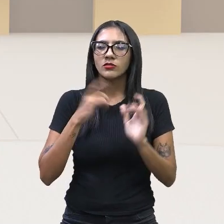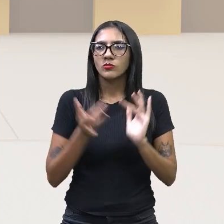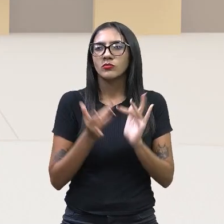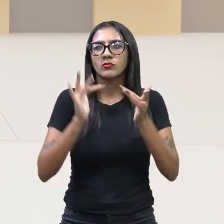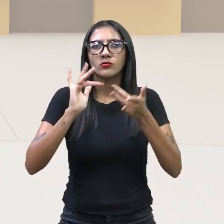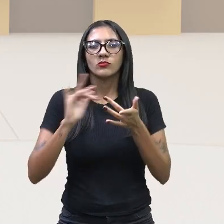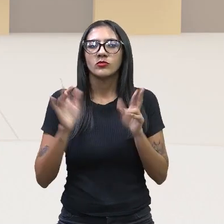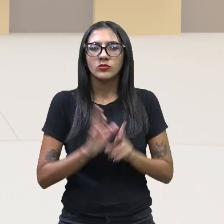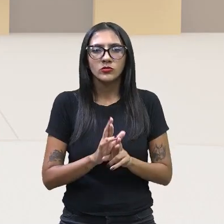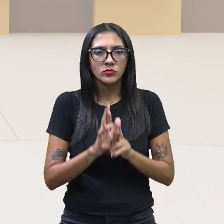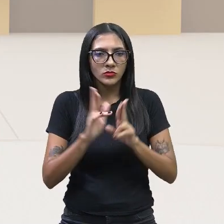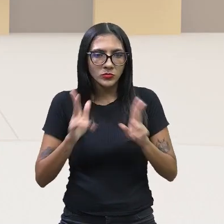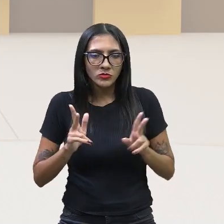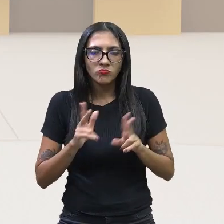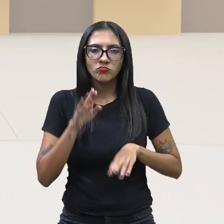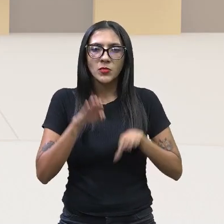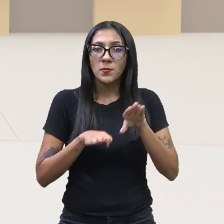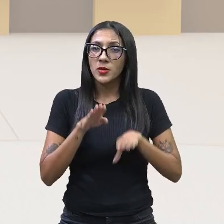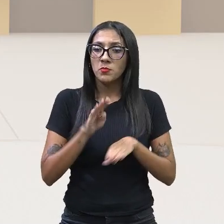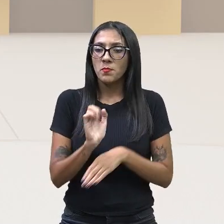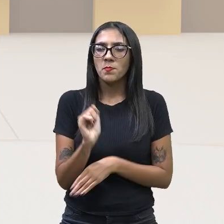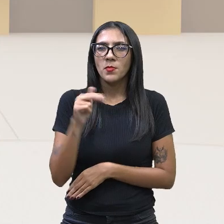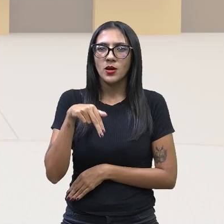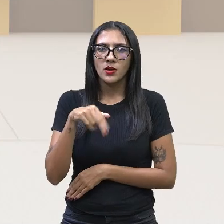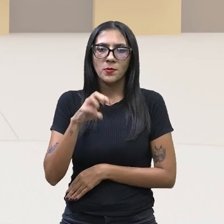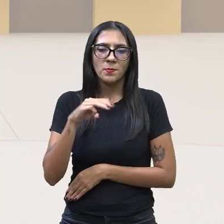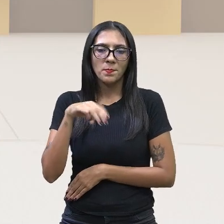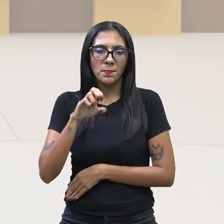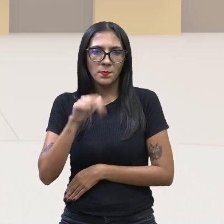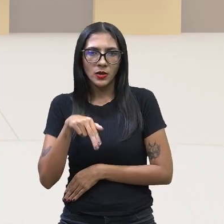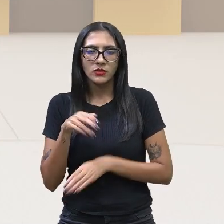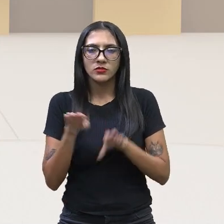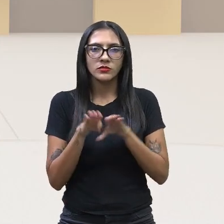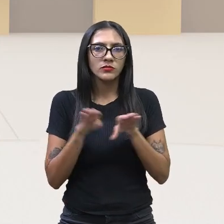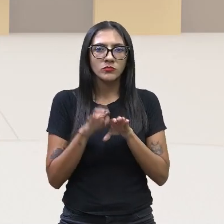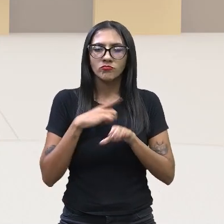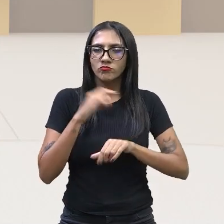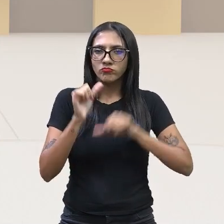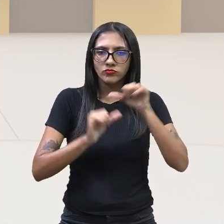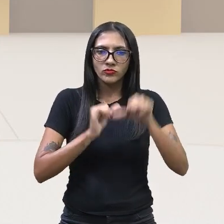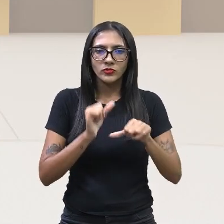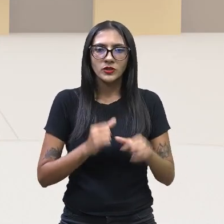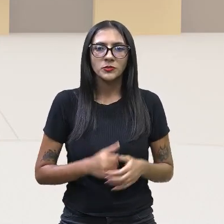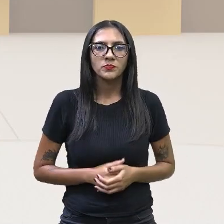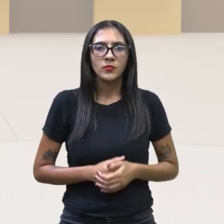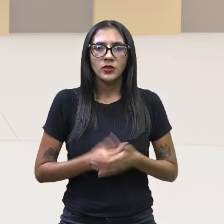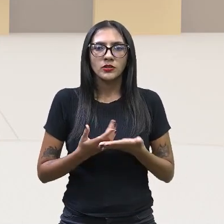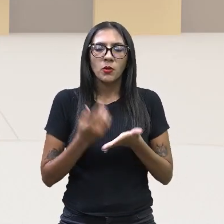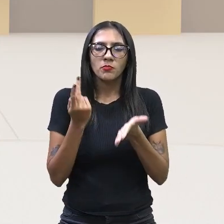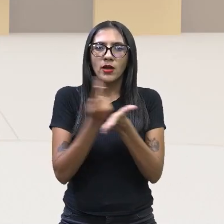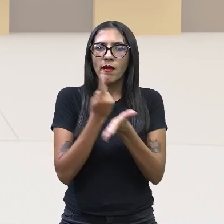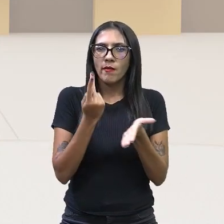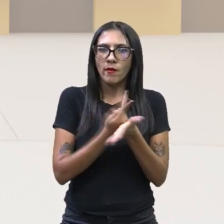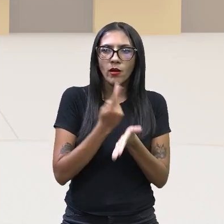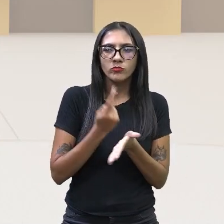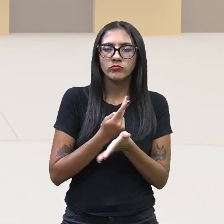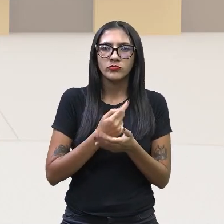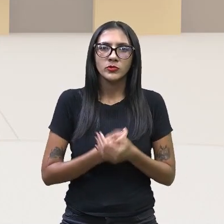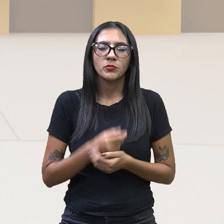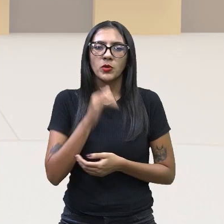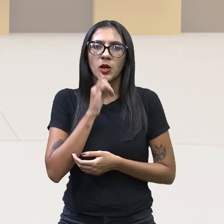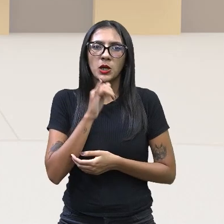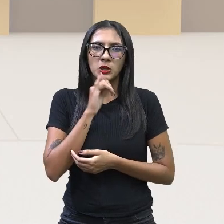e de repente só barman Exatamente. no plural ficaria meio estranho, né? Ficaria estranho. Então, erros da propaganda tira o